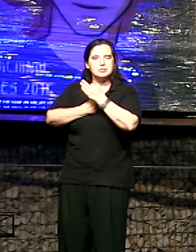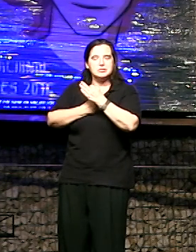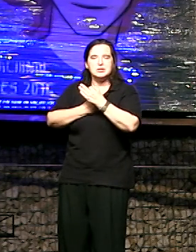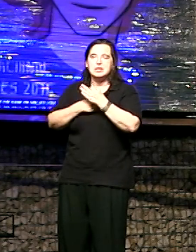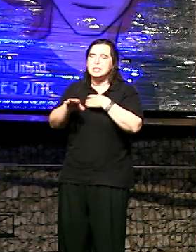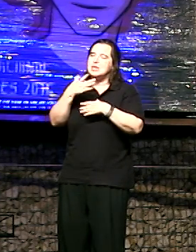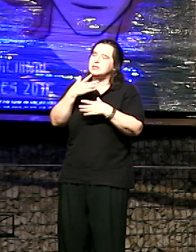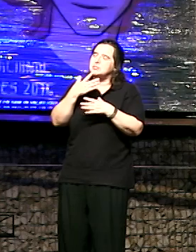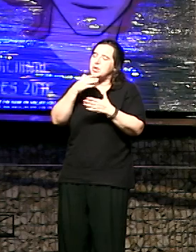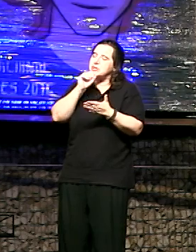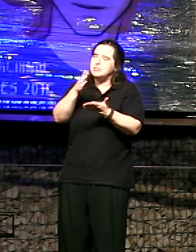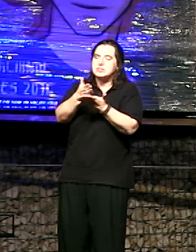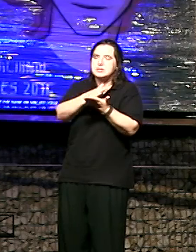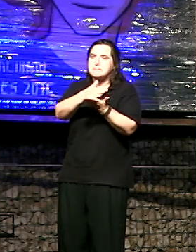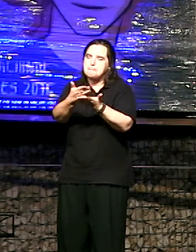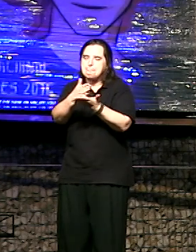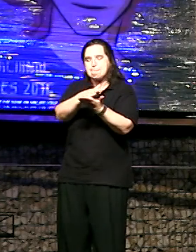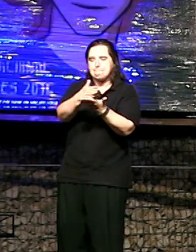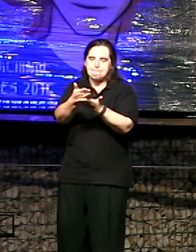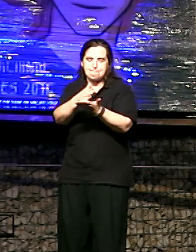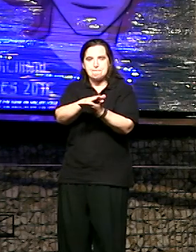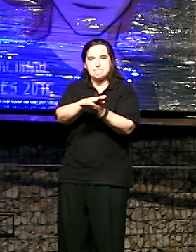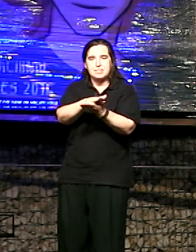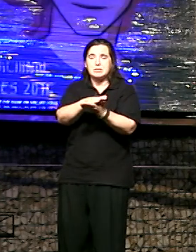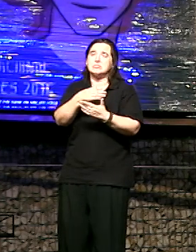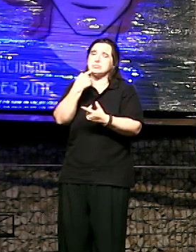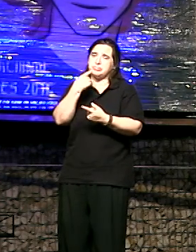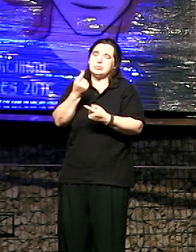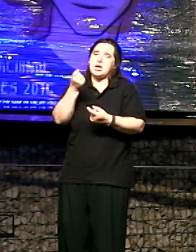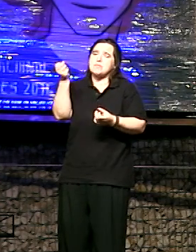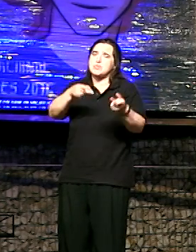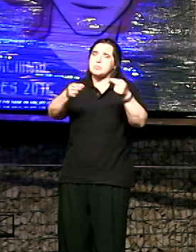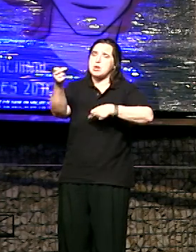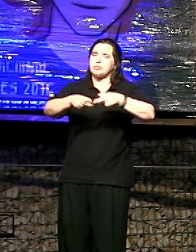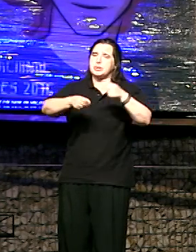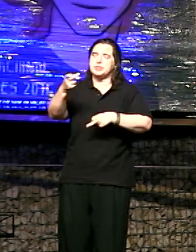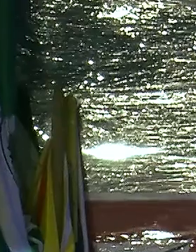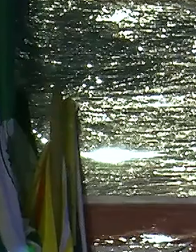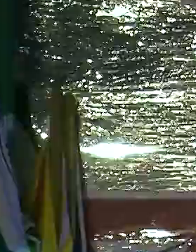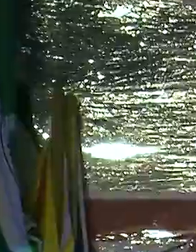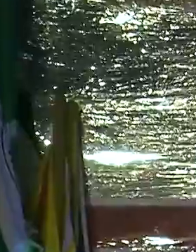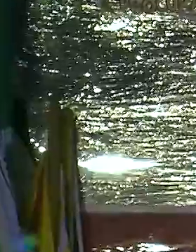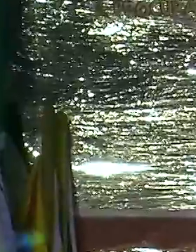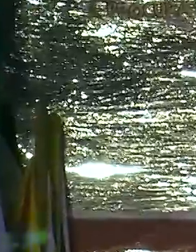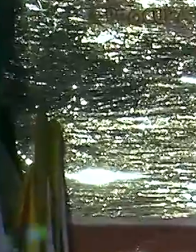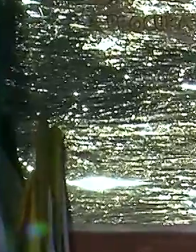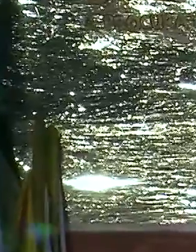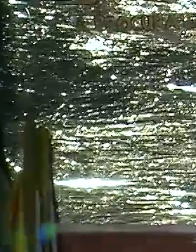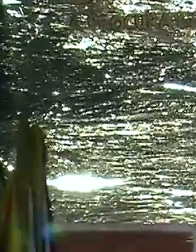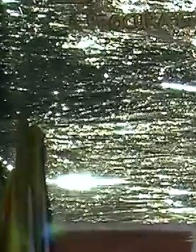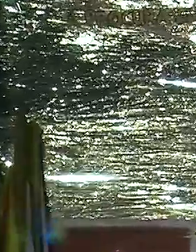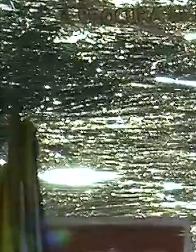mecanismo desequilibrado tu tem quantas vezes isto não acontece foi feito uma experiência na universidade Flórida